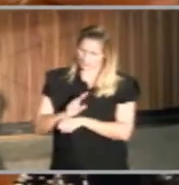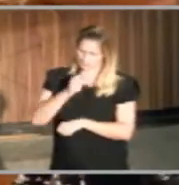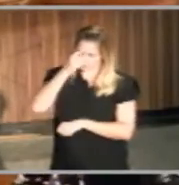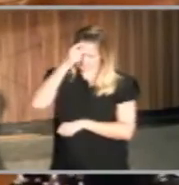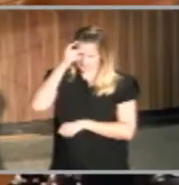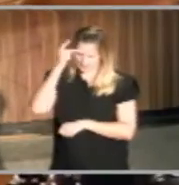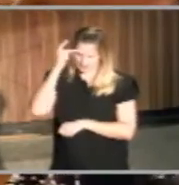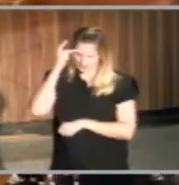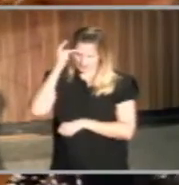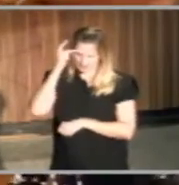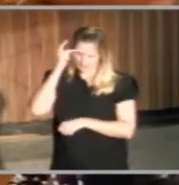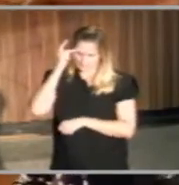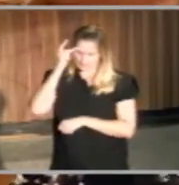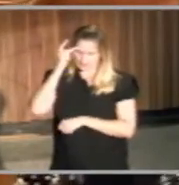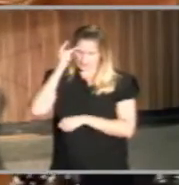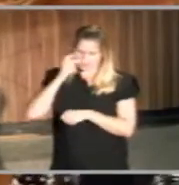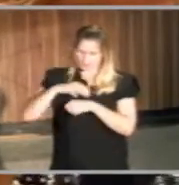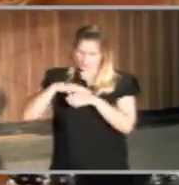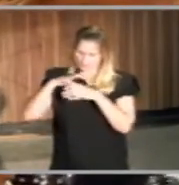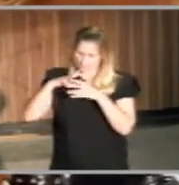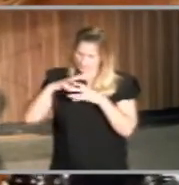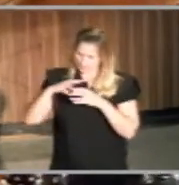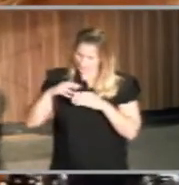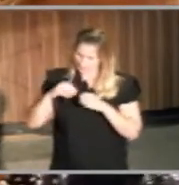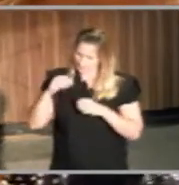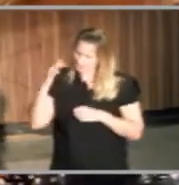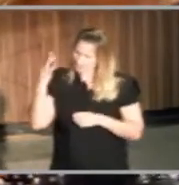o alívio, dá o livramento.